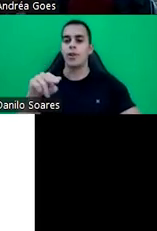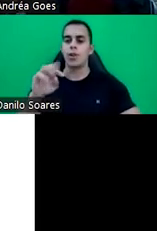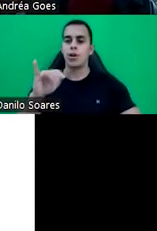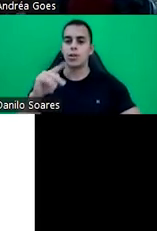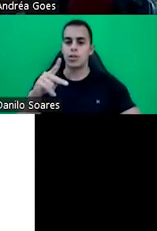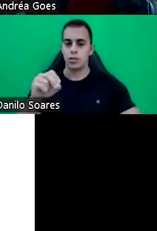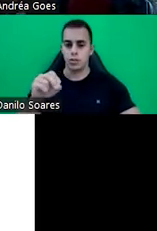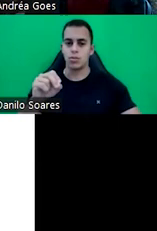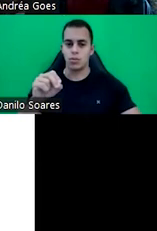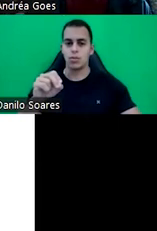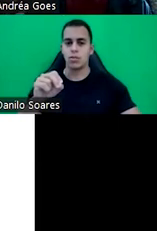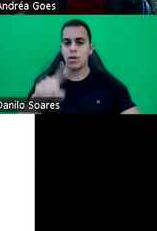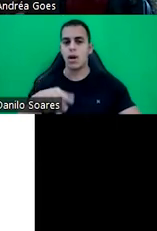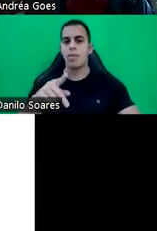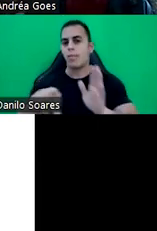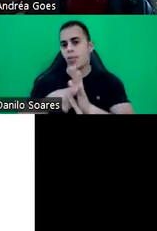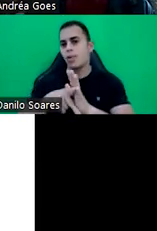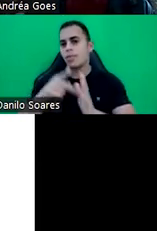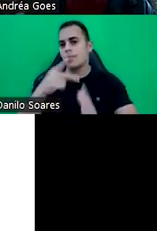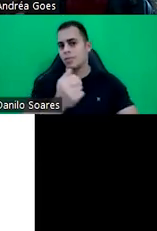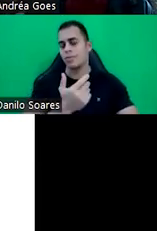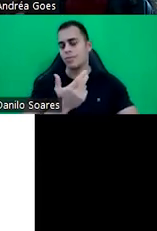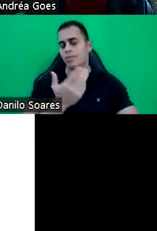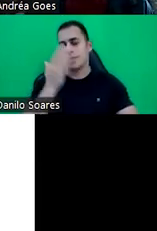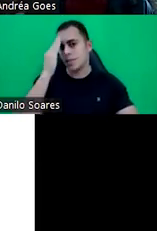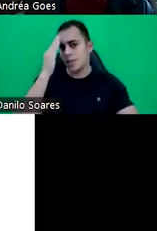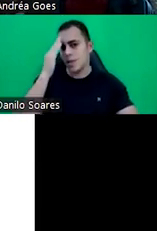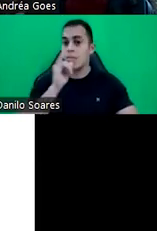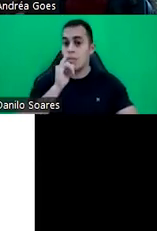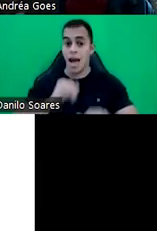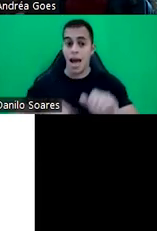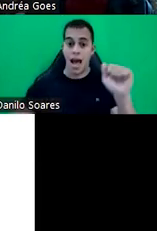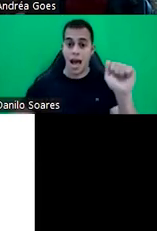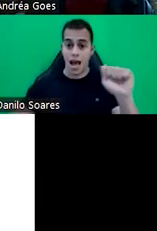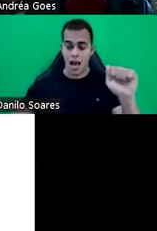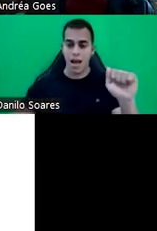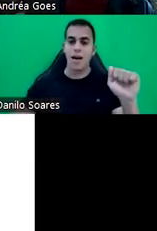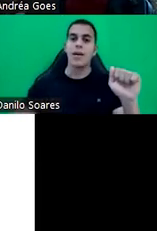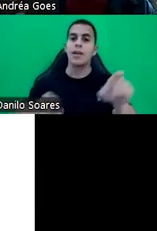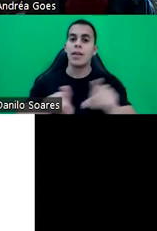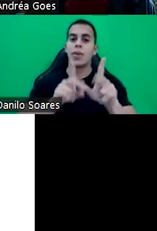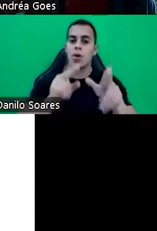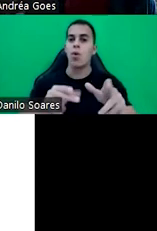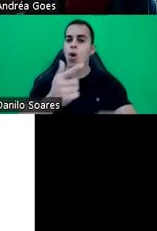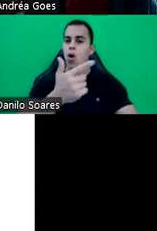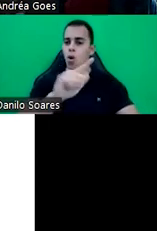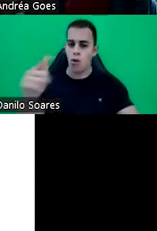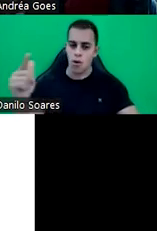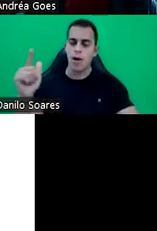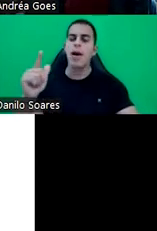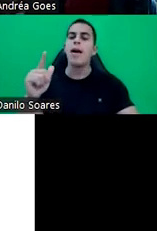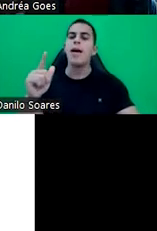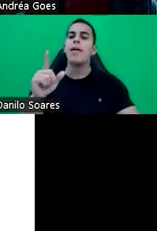né, no fim das contas. Então, o alelo A, ele define, assim como todos os outros, a gente está trabalhando no locus que codifica para